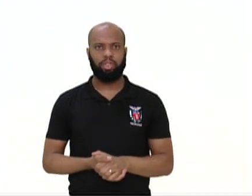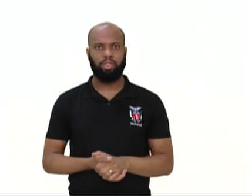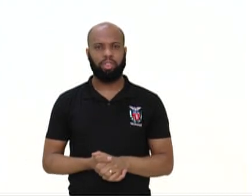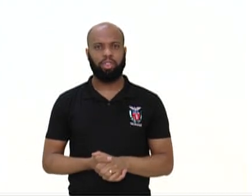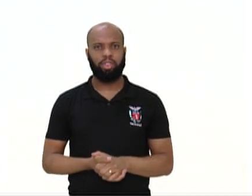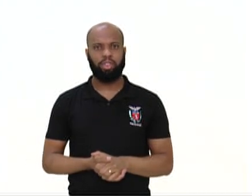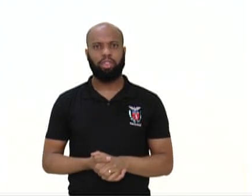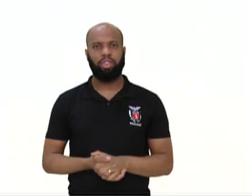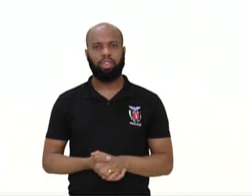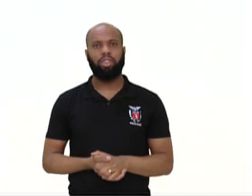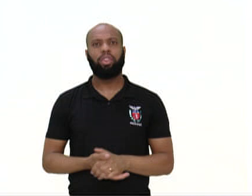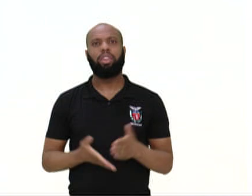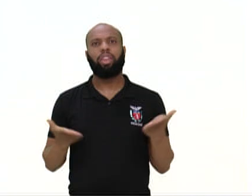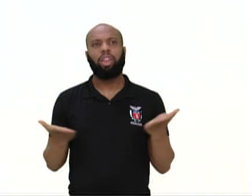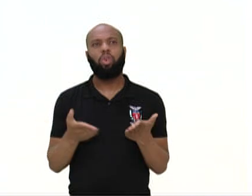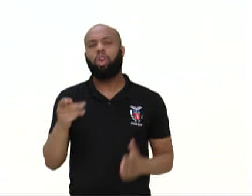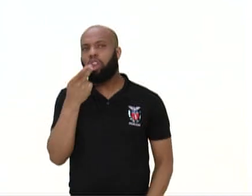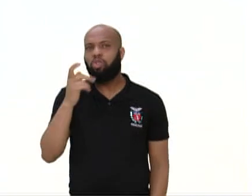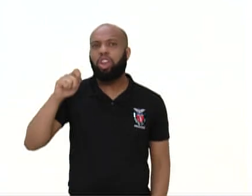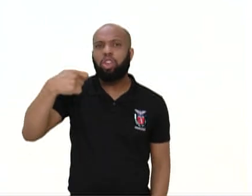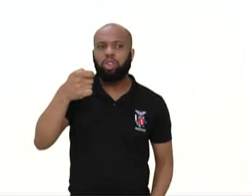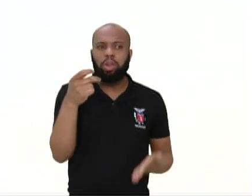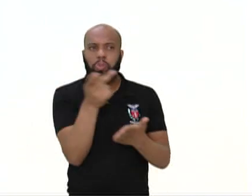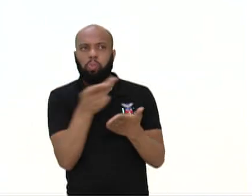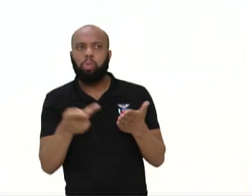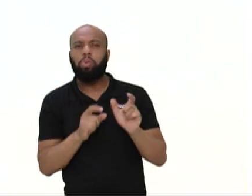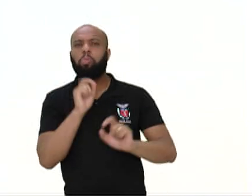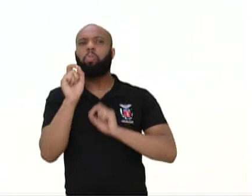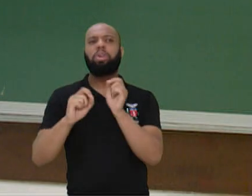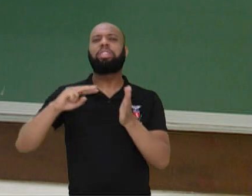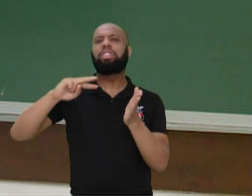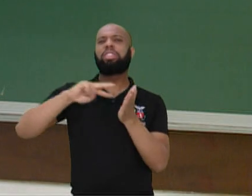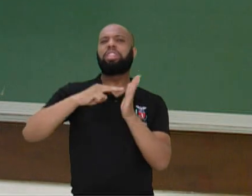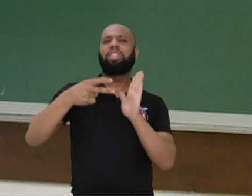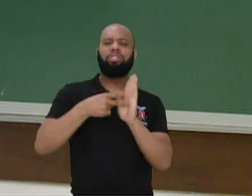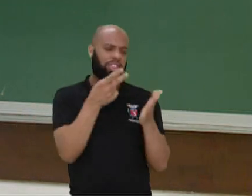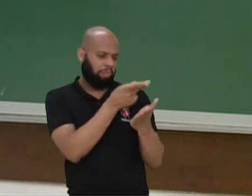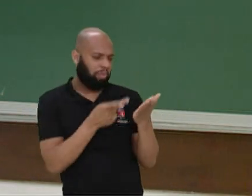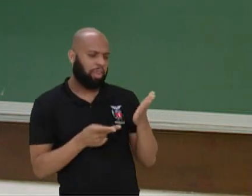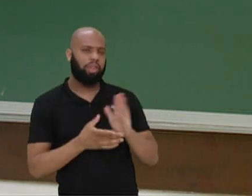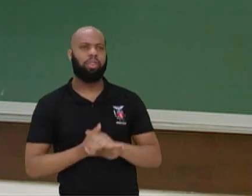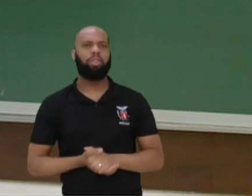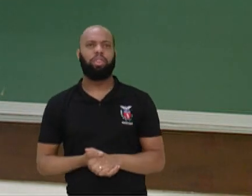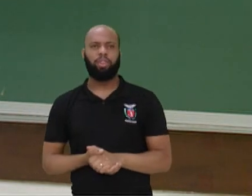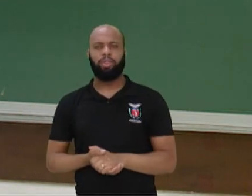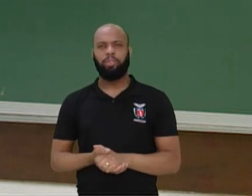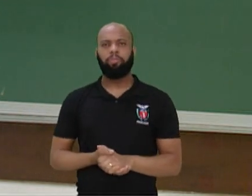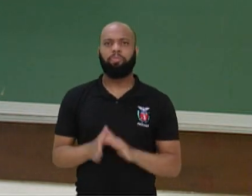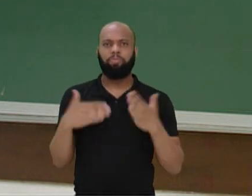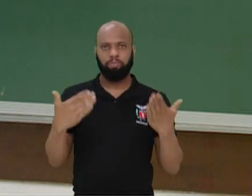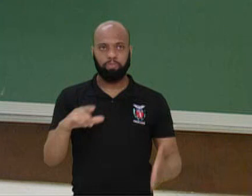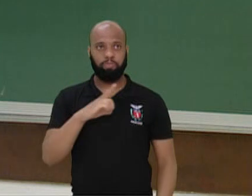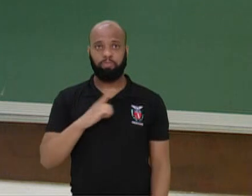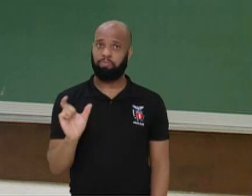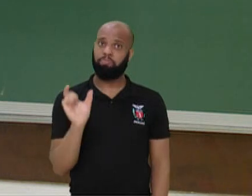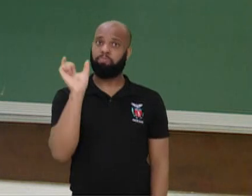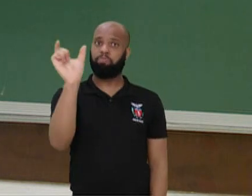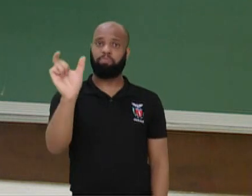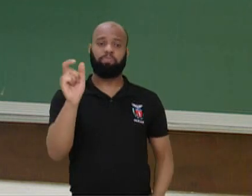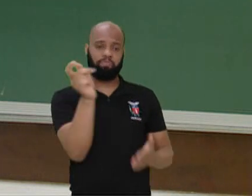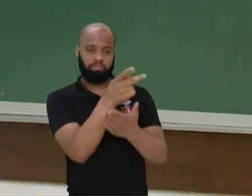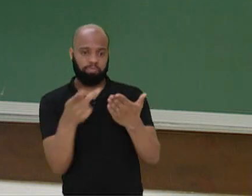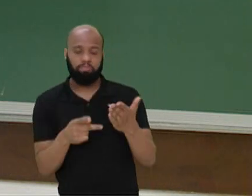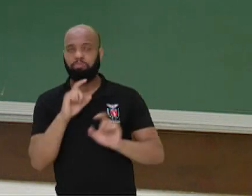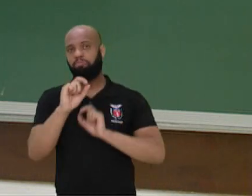E por falar em poema, o que é um poema? A palavra poema